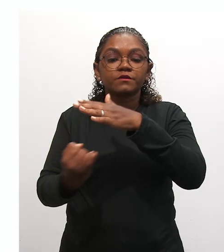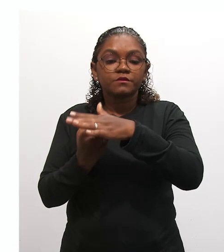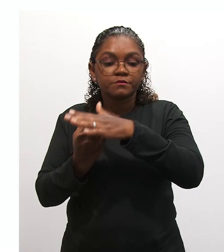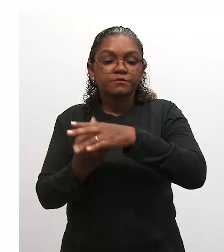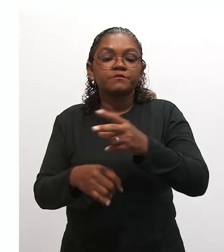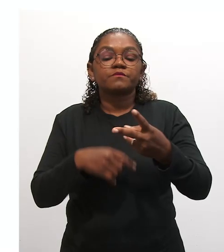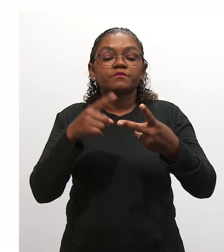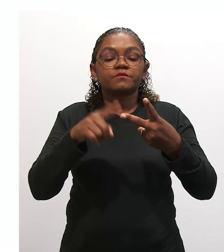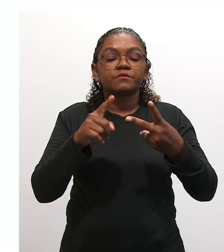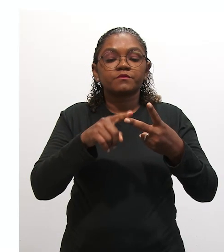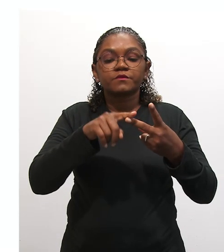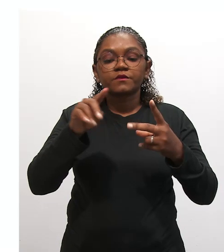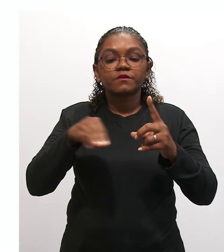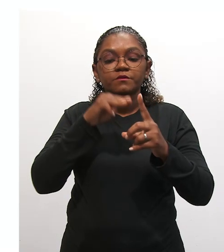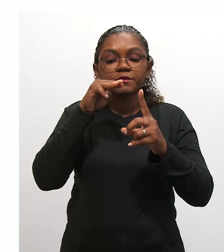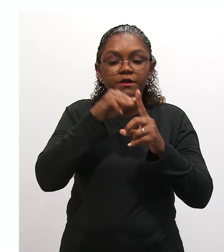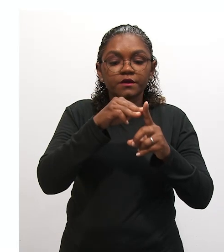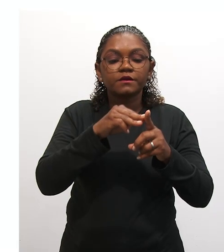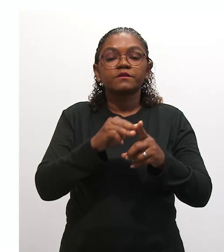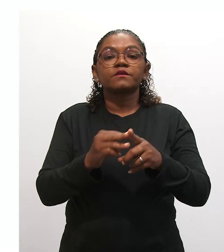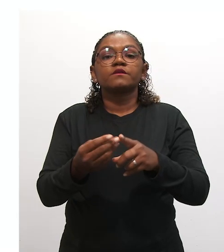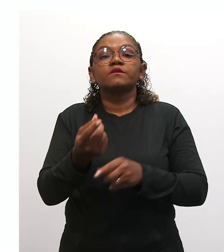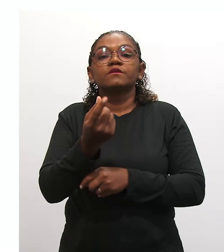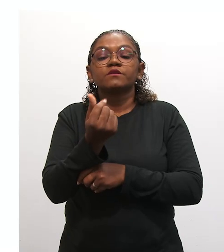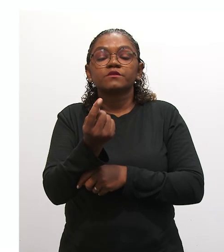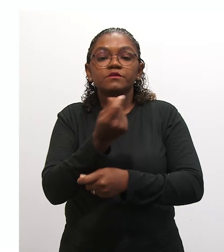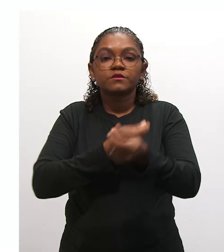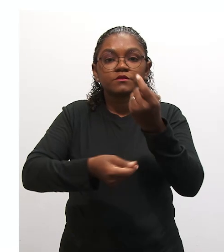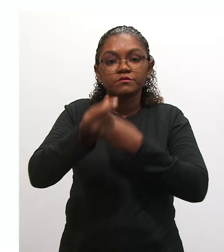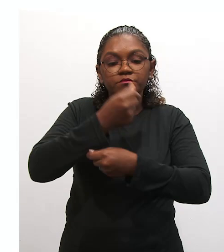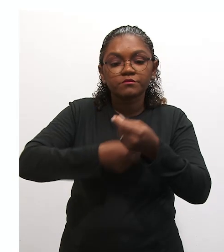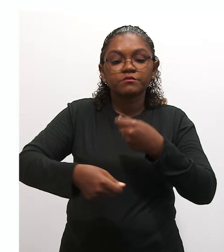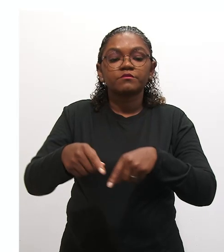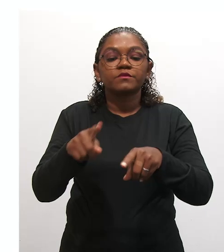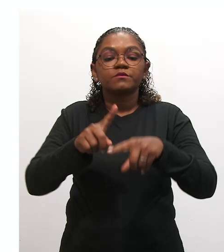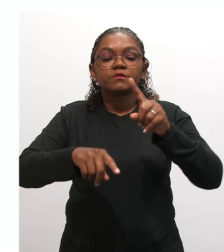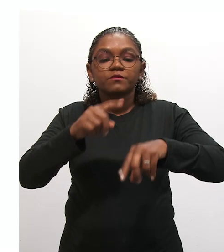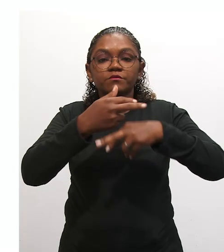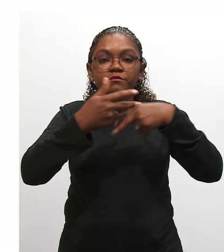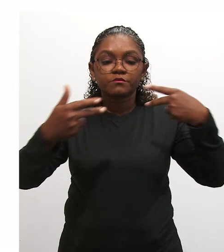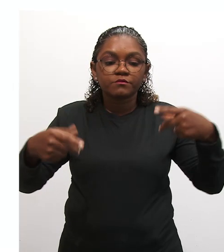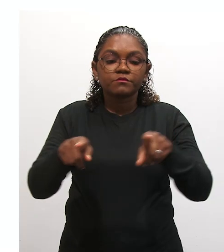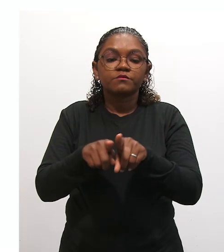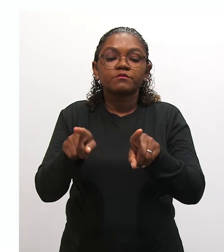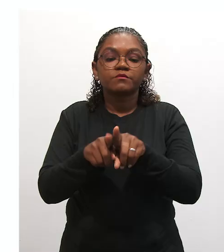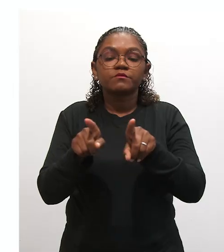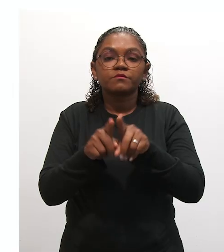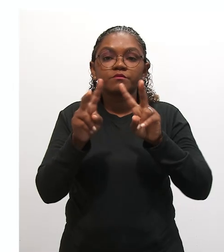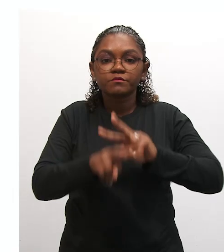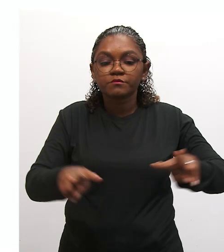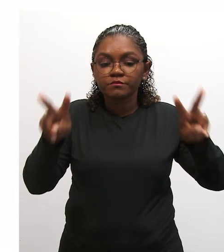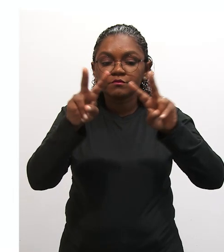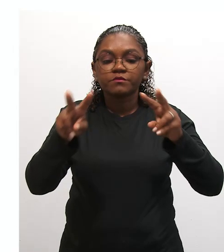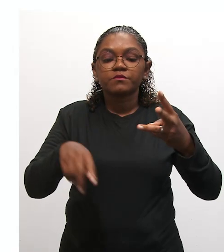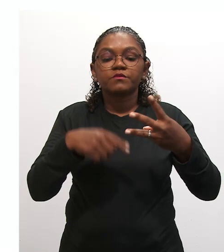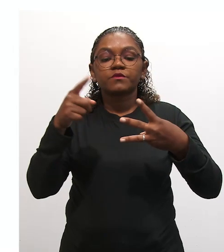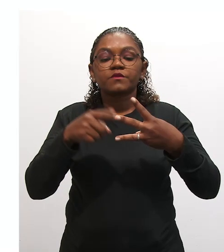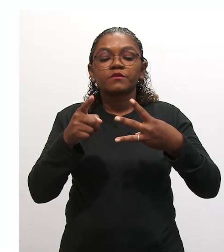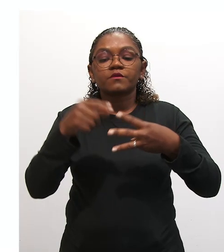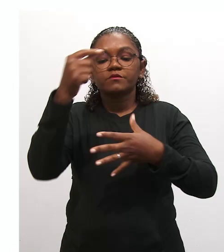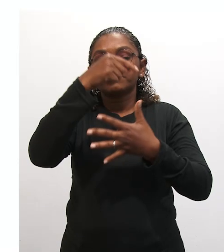de metas, gestões de recursos e visão compartilhada. Vamos abordar também avaliação, indicadores de